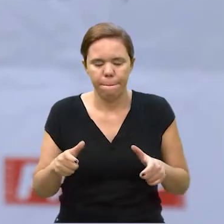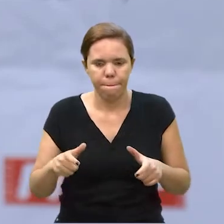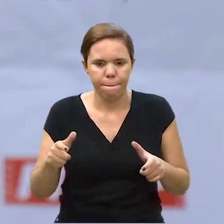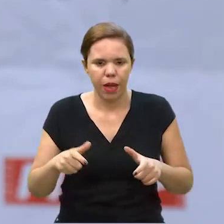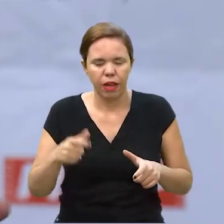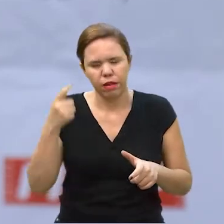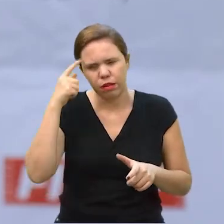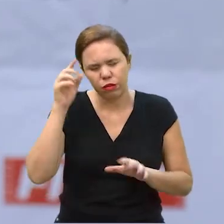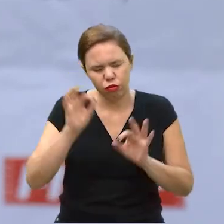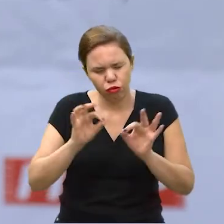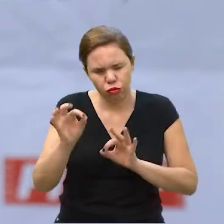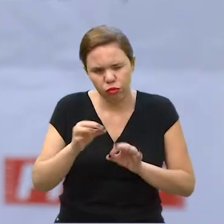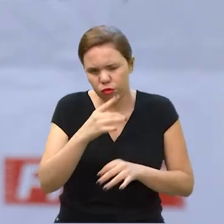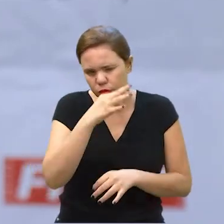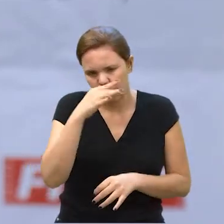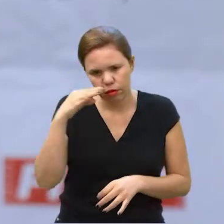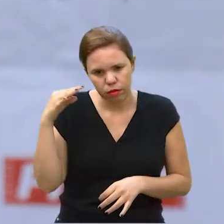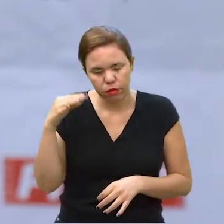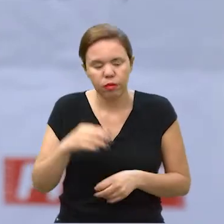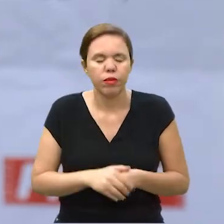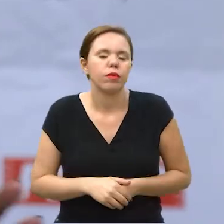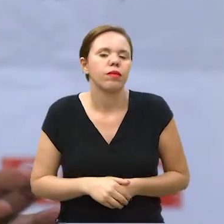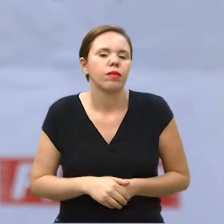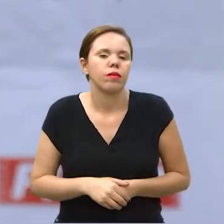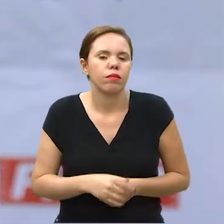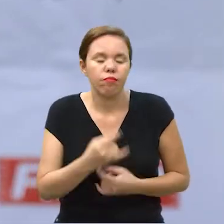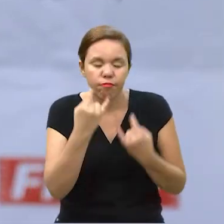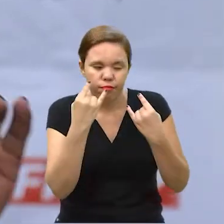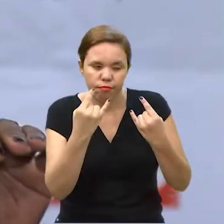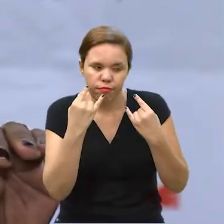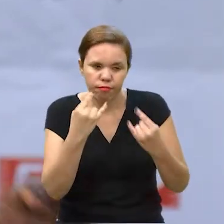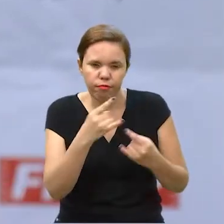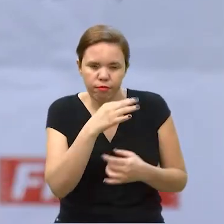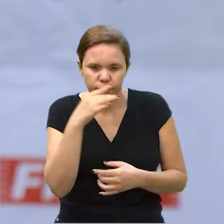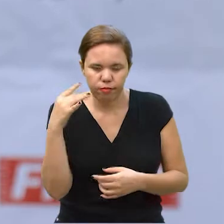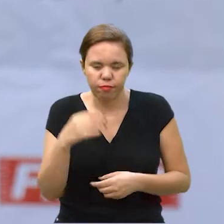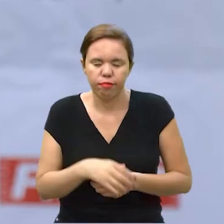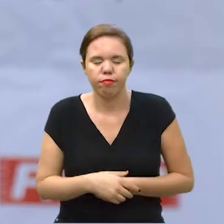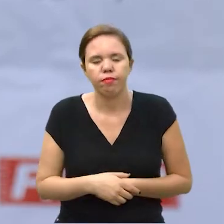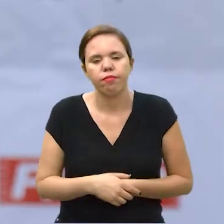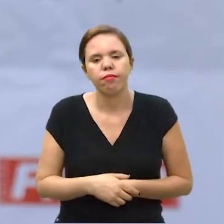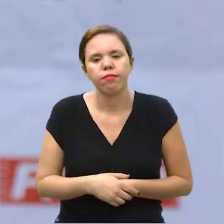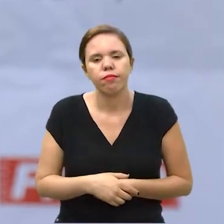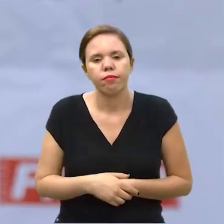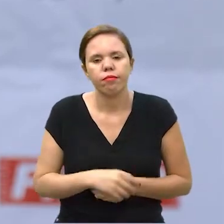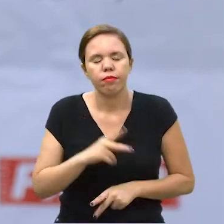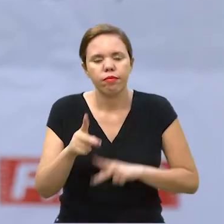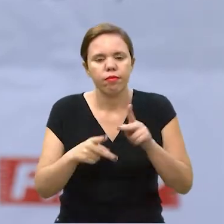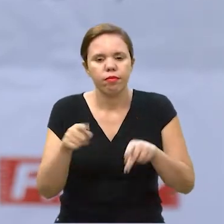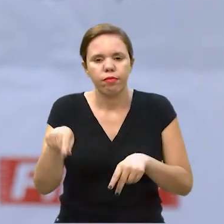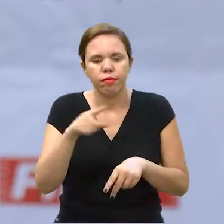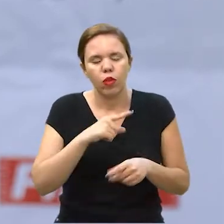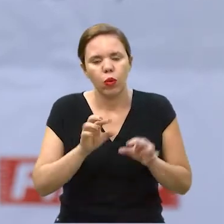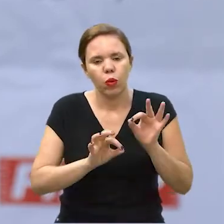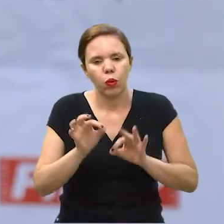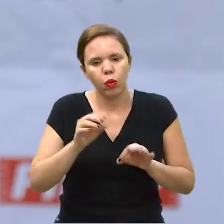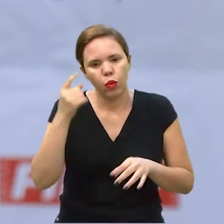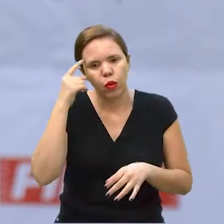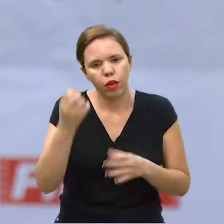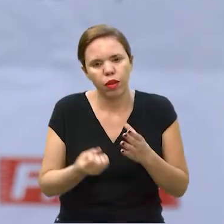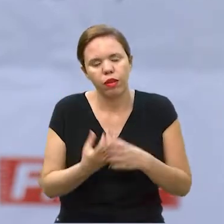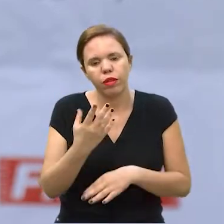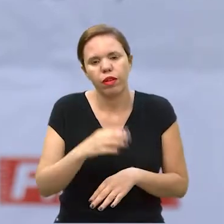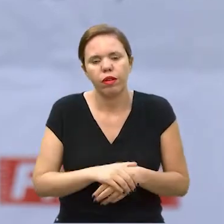saborosos, aromáticos, que eles me seduzam pelo aroma e que o pessoal use de muita criatividade,